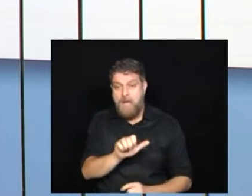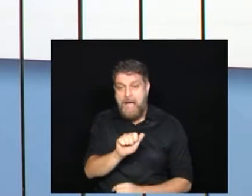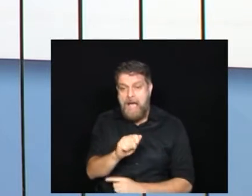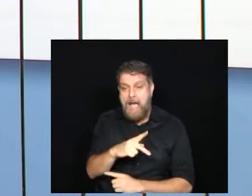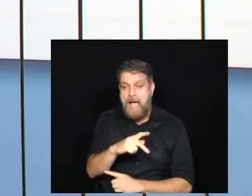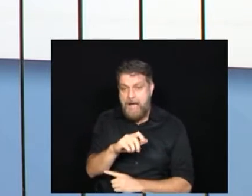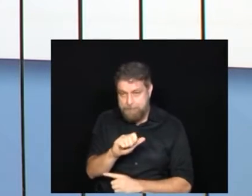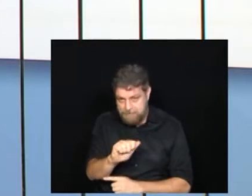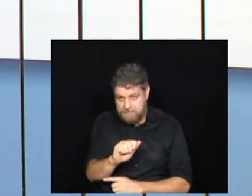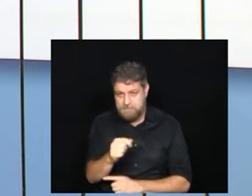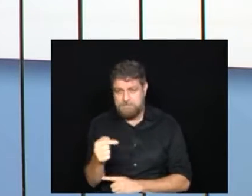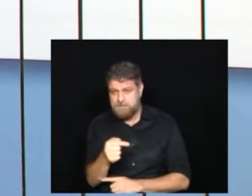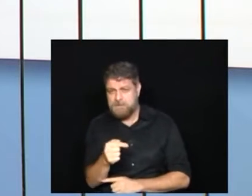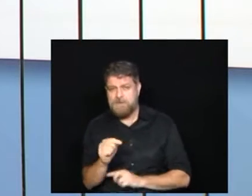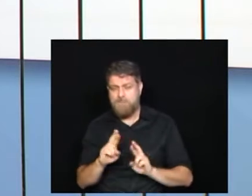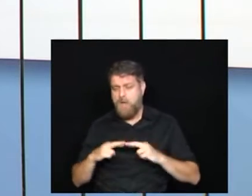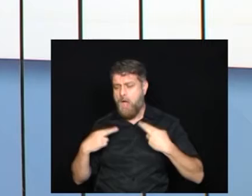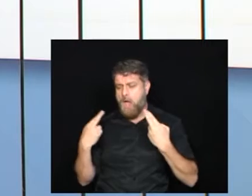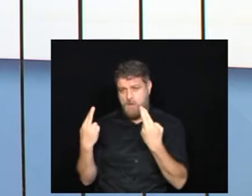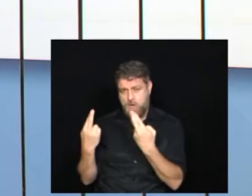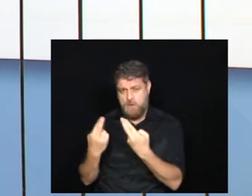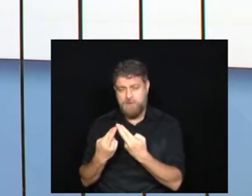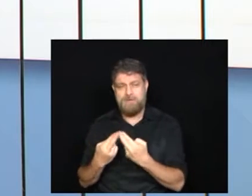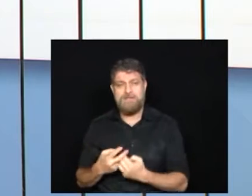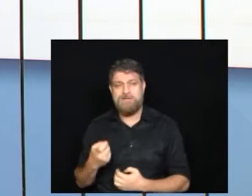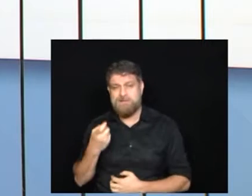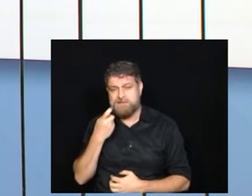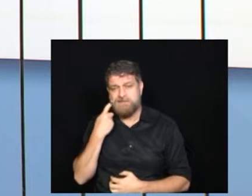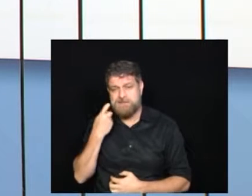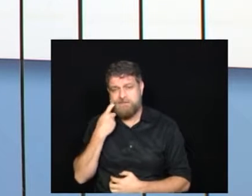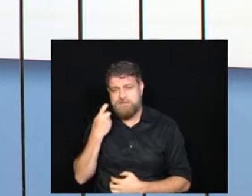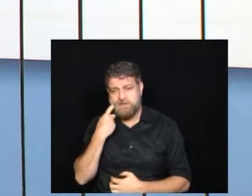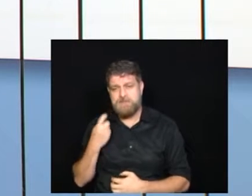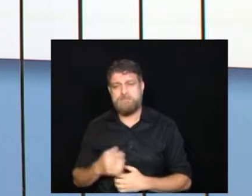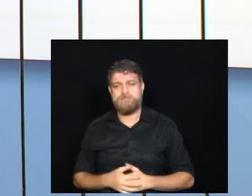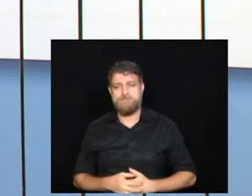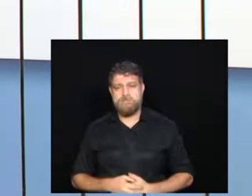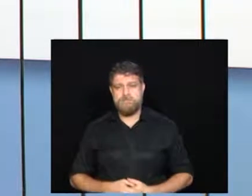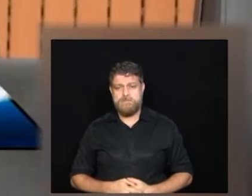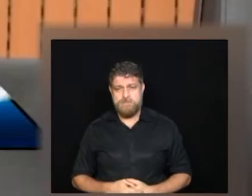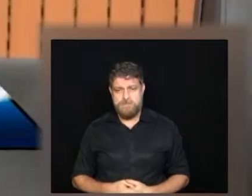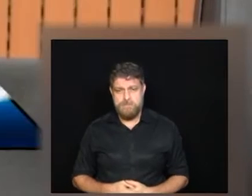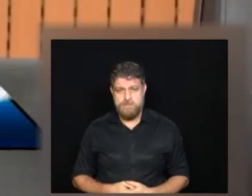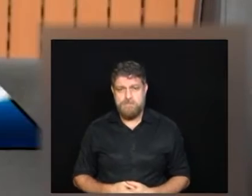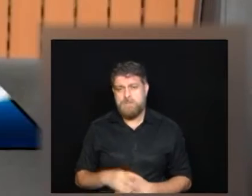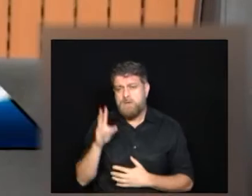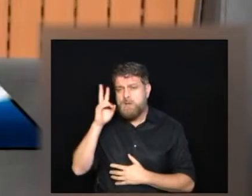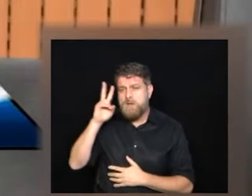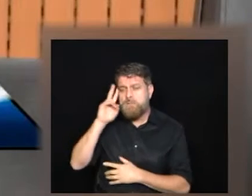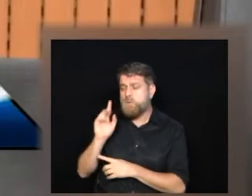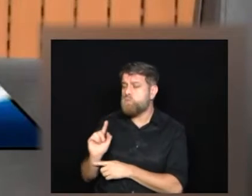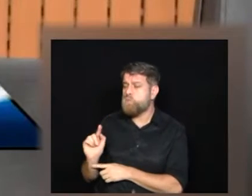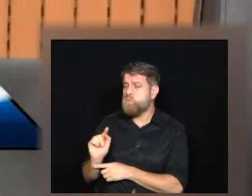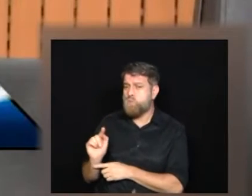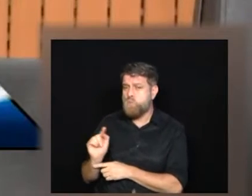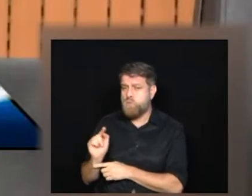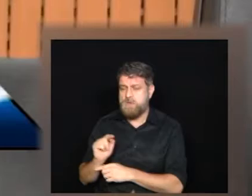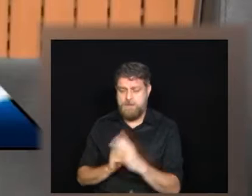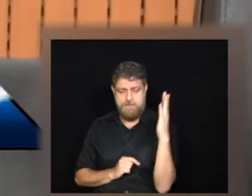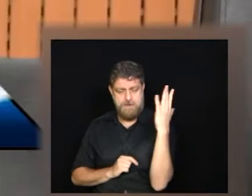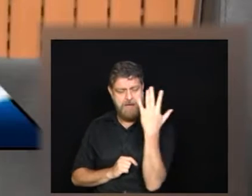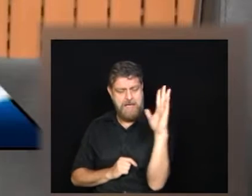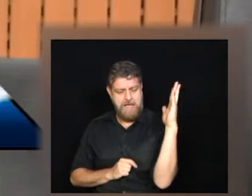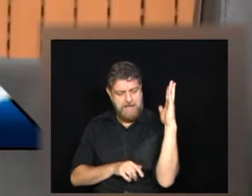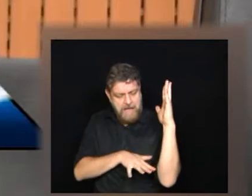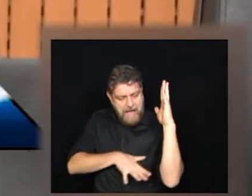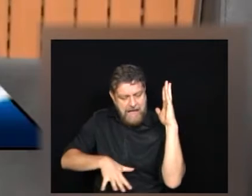Campinas, que teve uma reunião na última sexta-feira. Lembrando que a APA, a área de